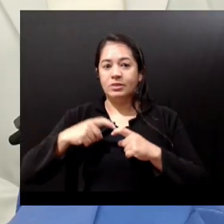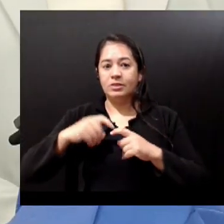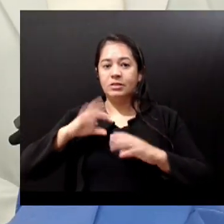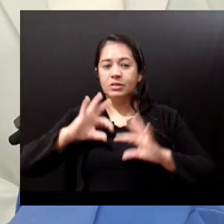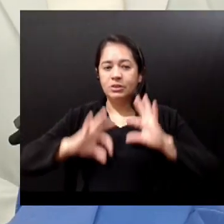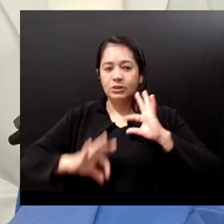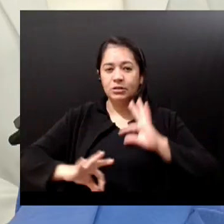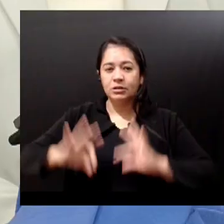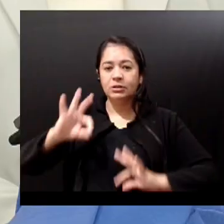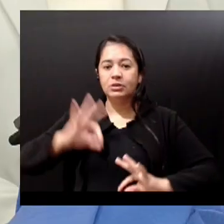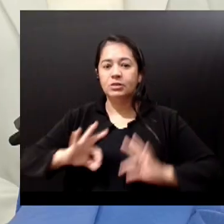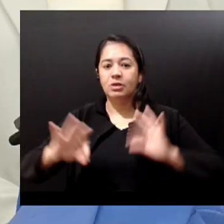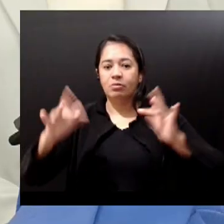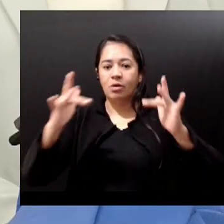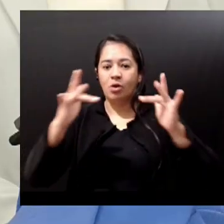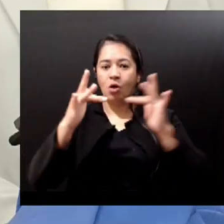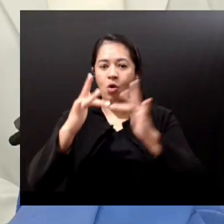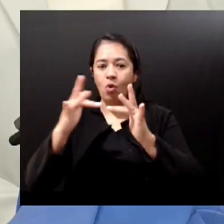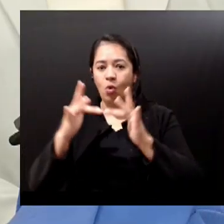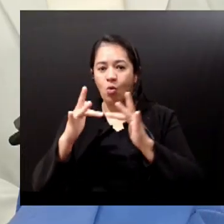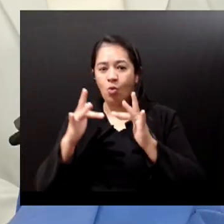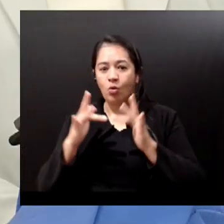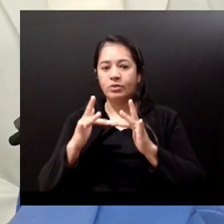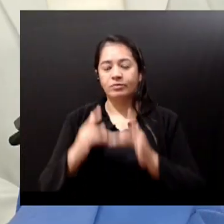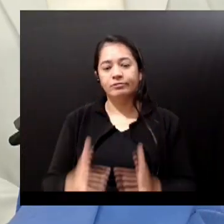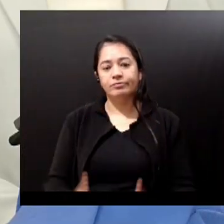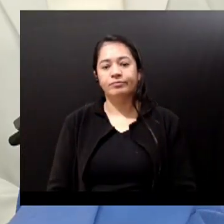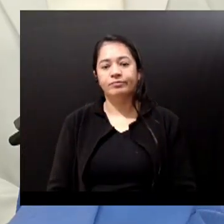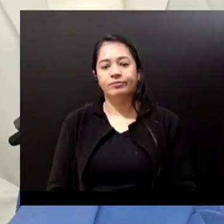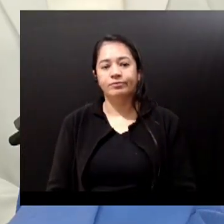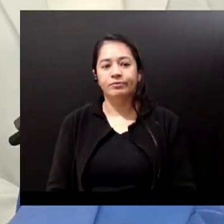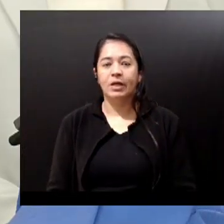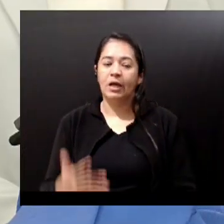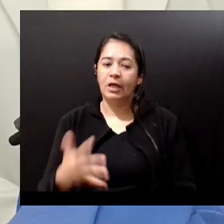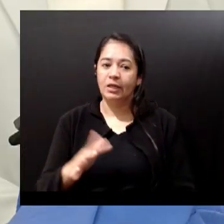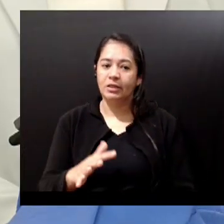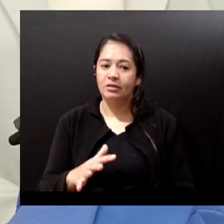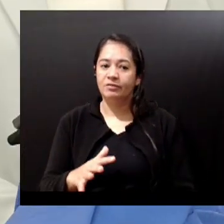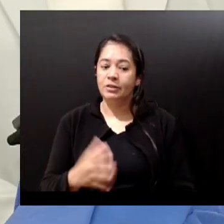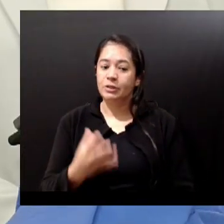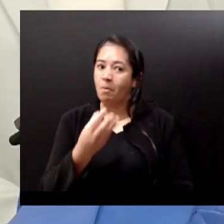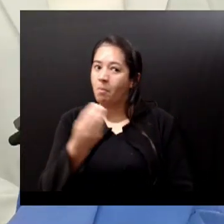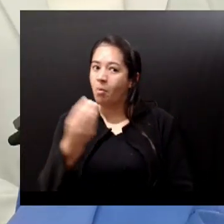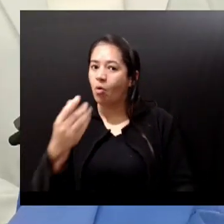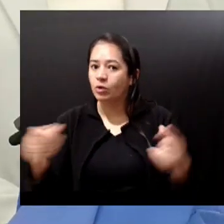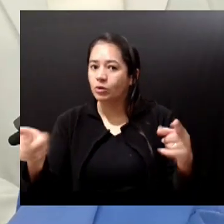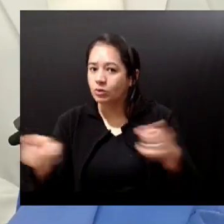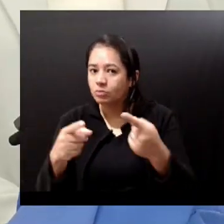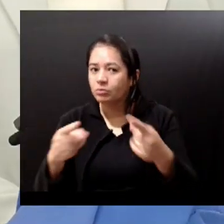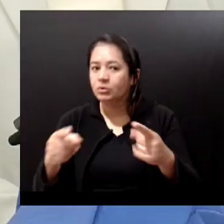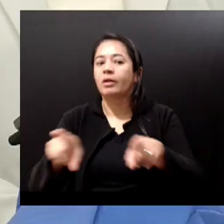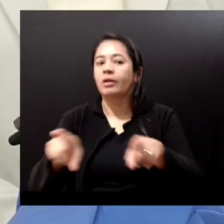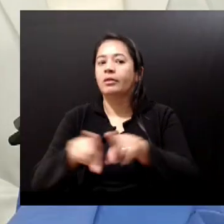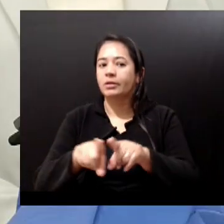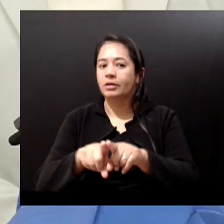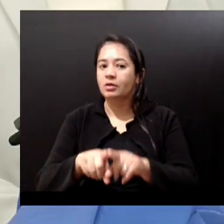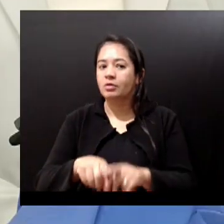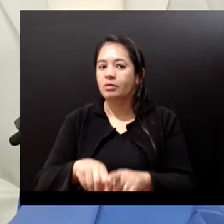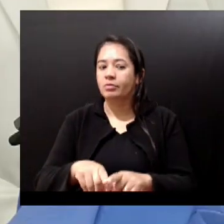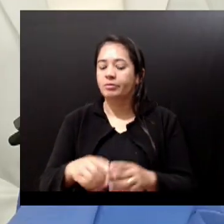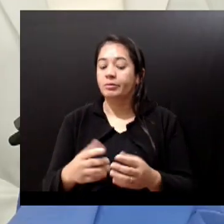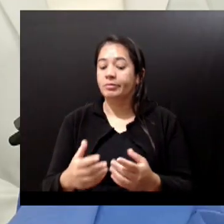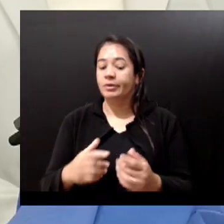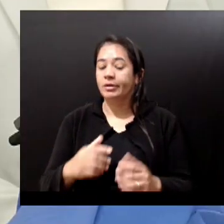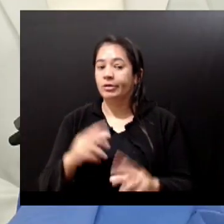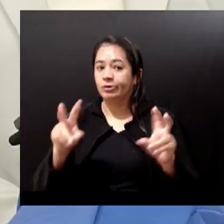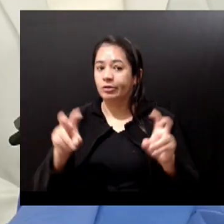por diante, como todos sabem. Então, às vezes também excesso de música pode trazer questões assim mais selvagens do sujeito e tal. Então,